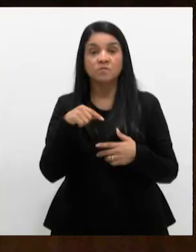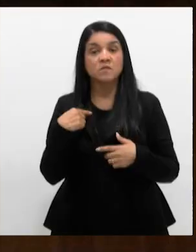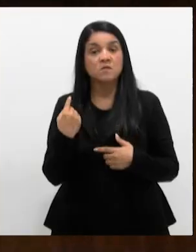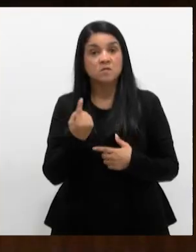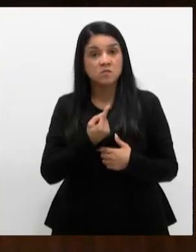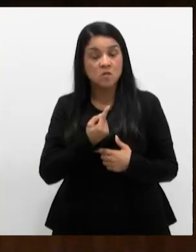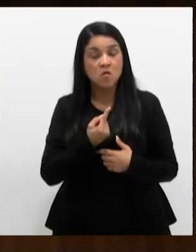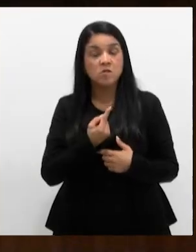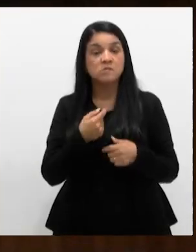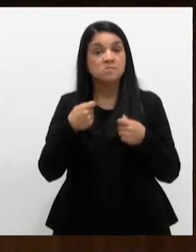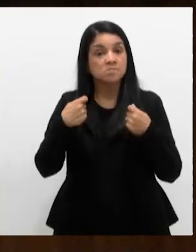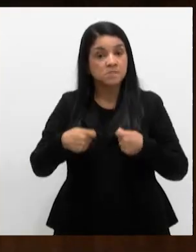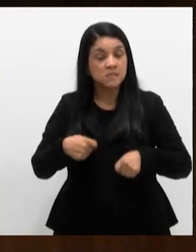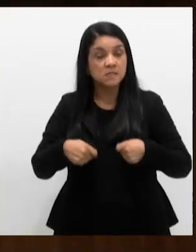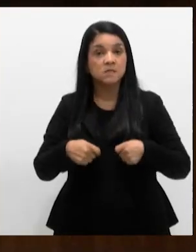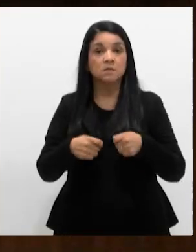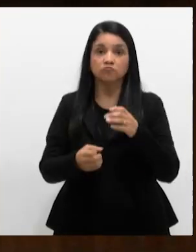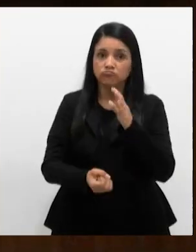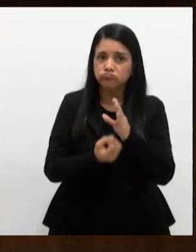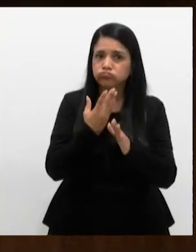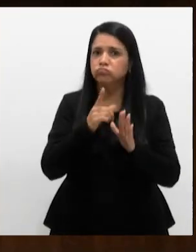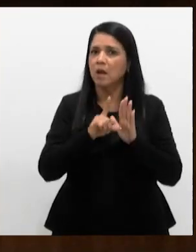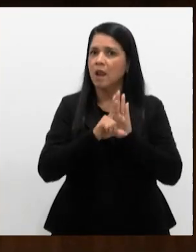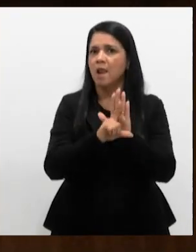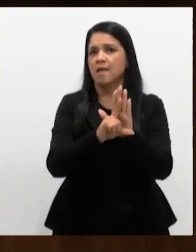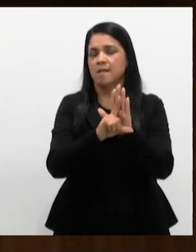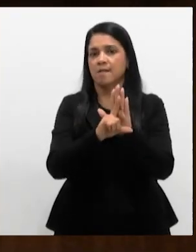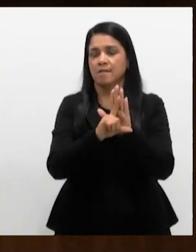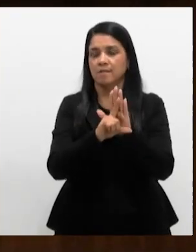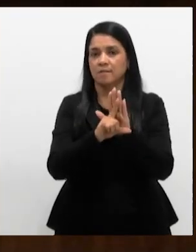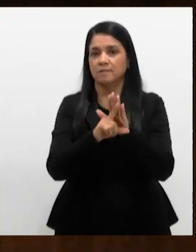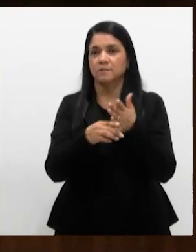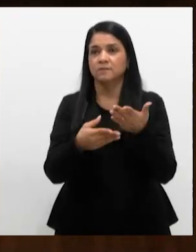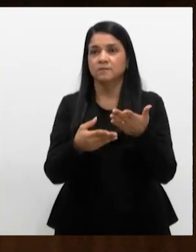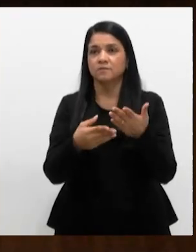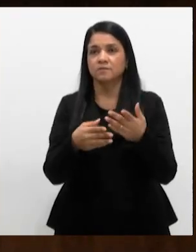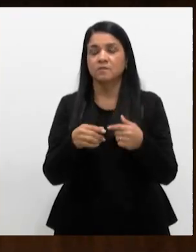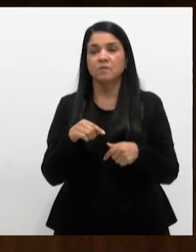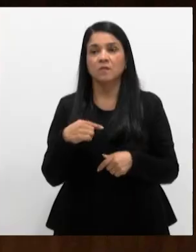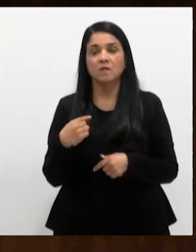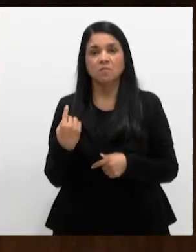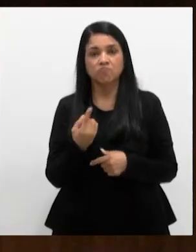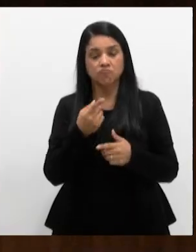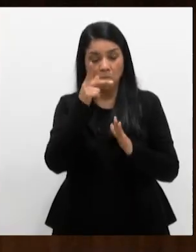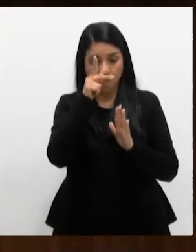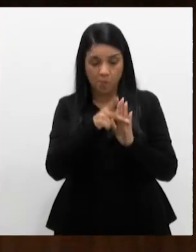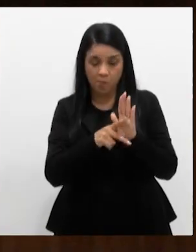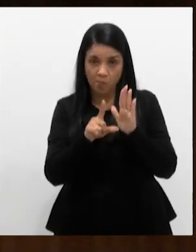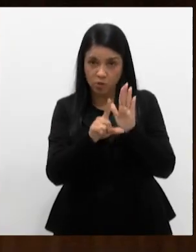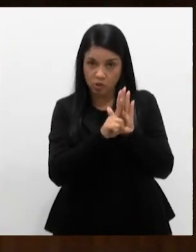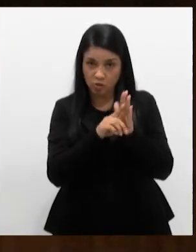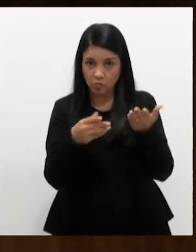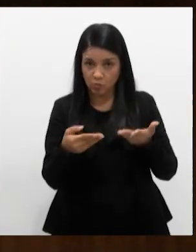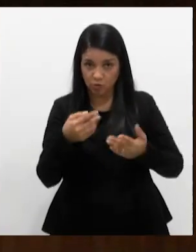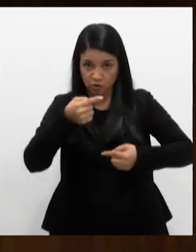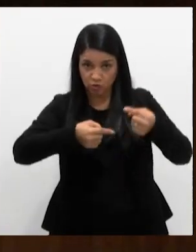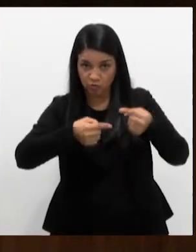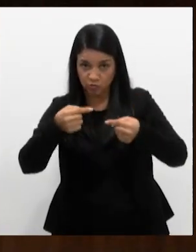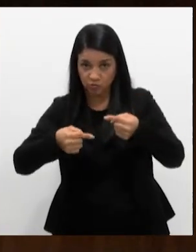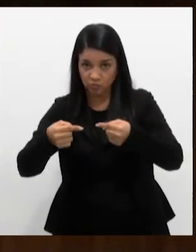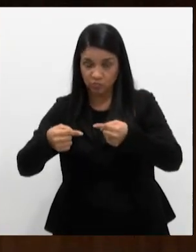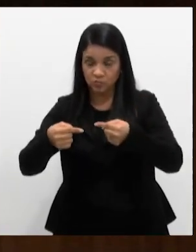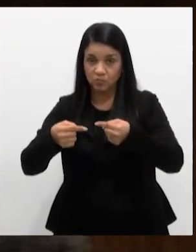nós não legislarmos. E no que tange aqui ao projeto em discussão,